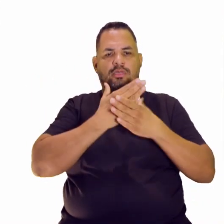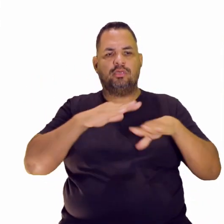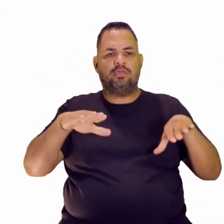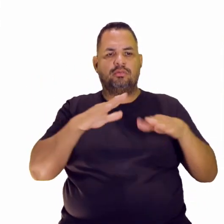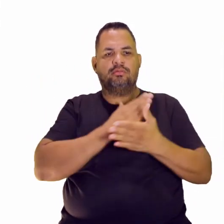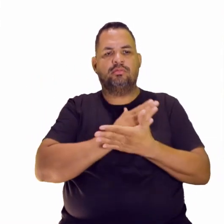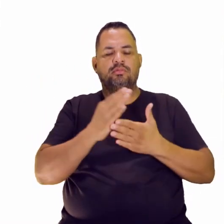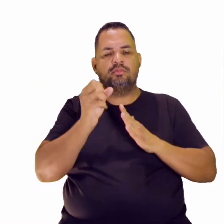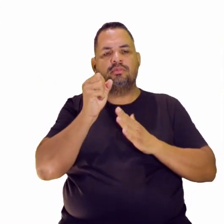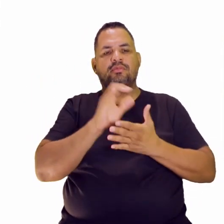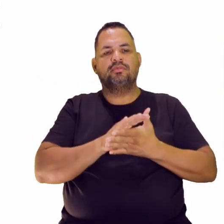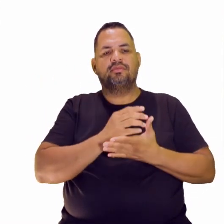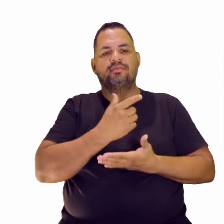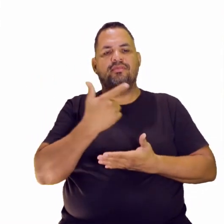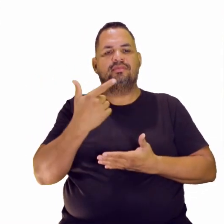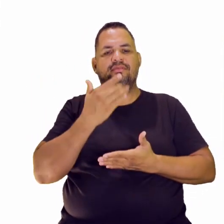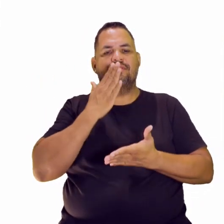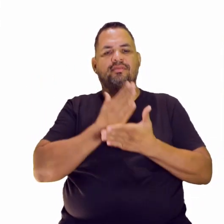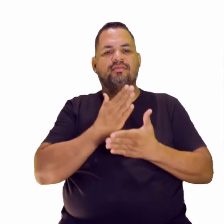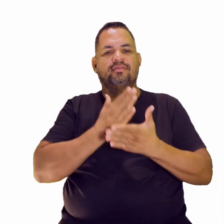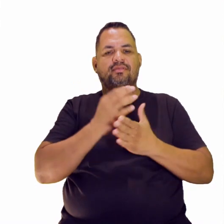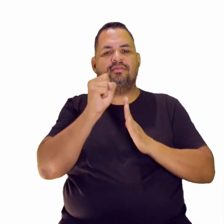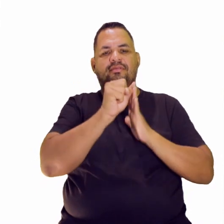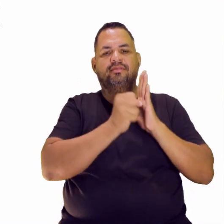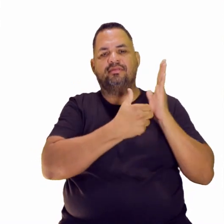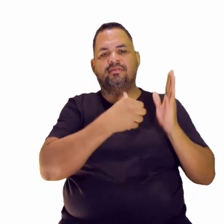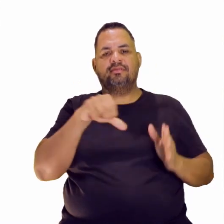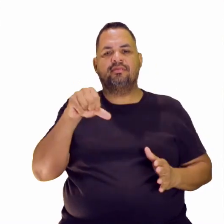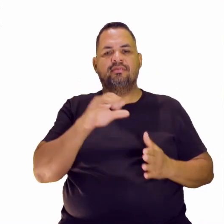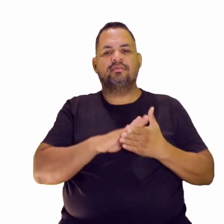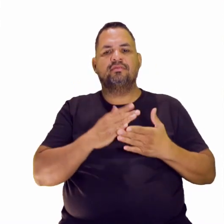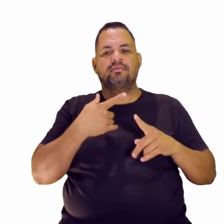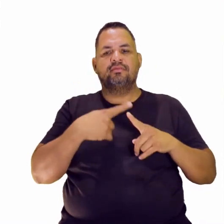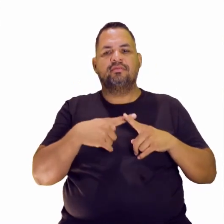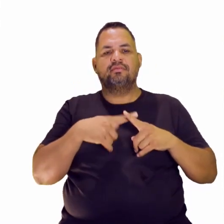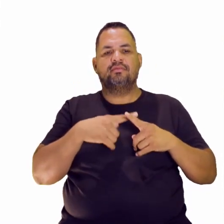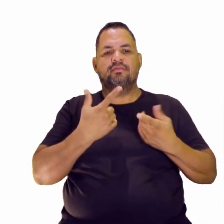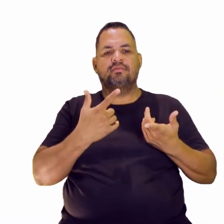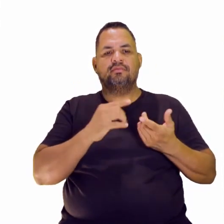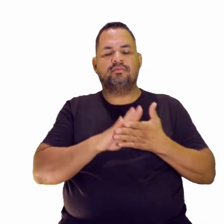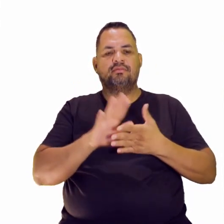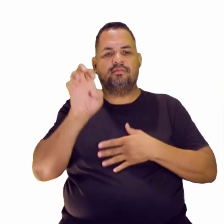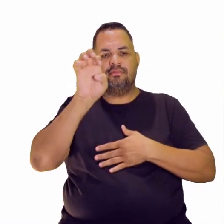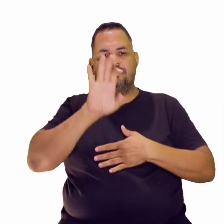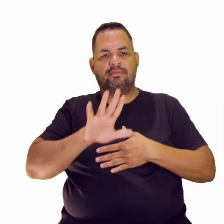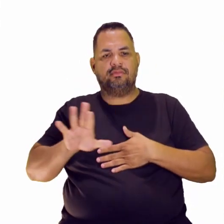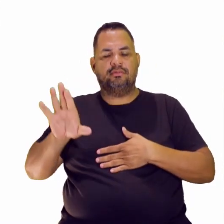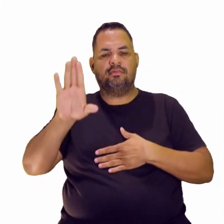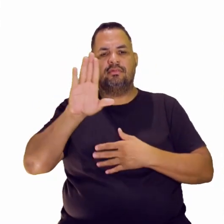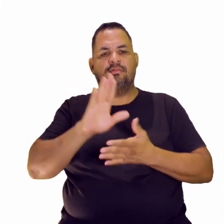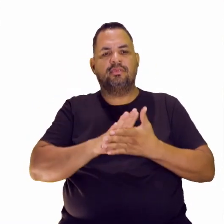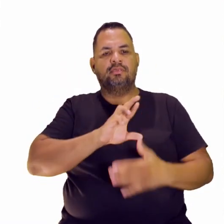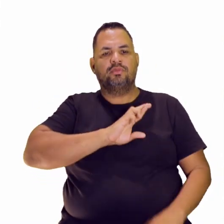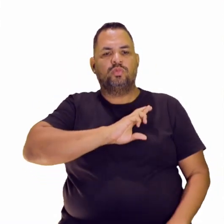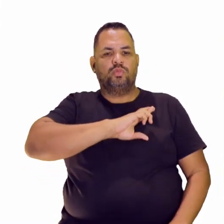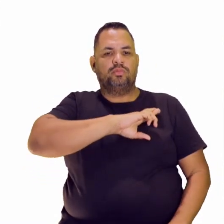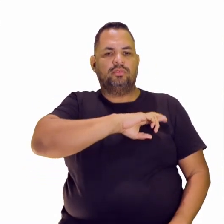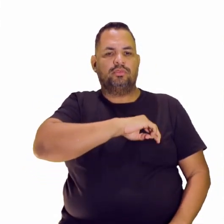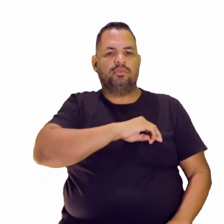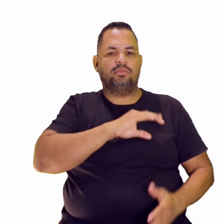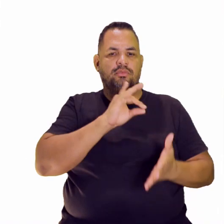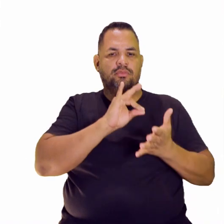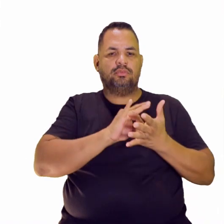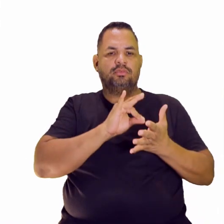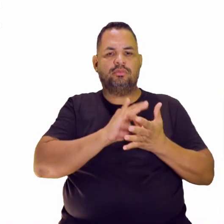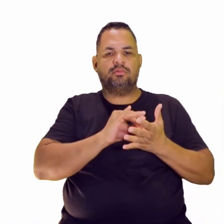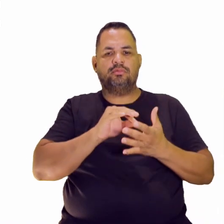segunda metade do século XIX, graças ao contato com as tendências europeias do